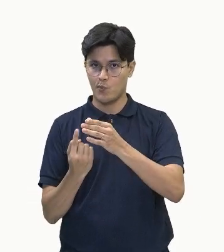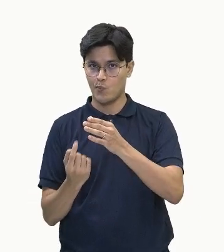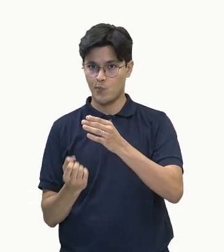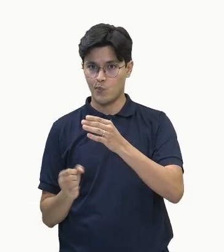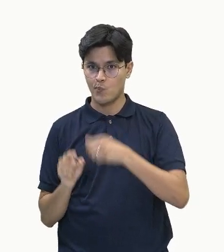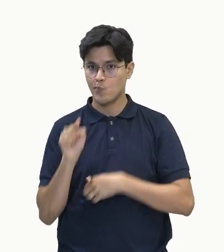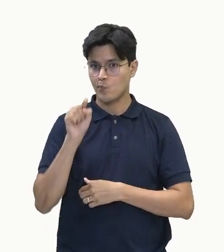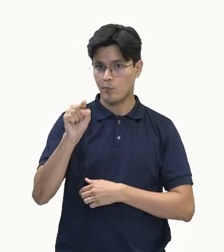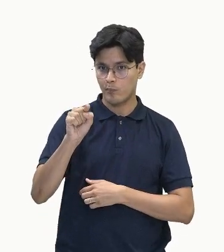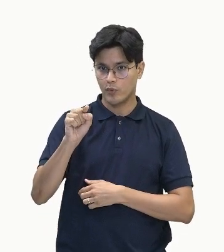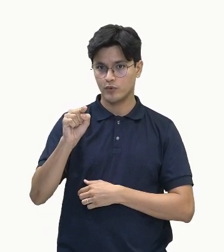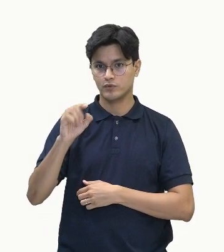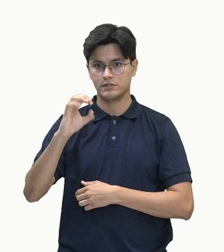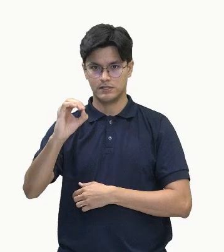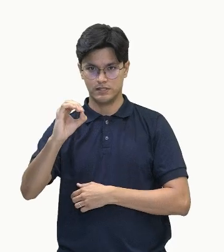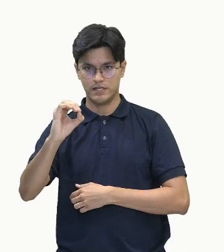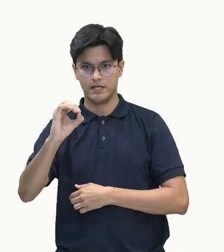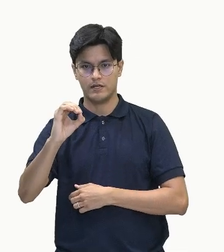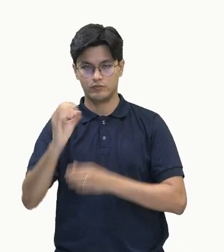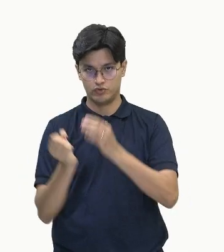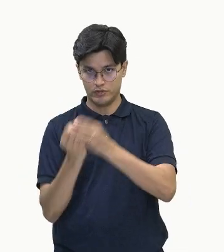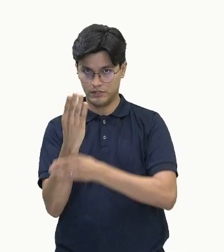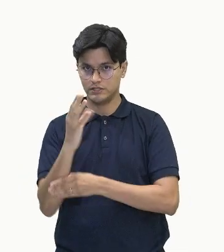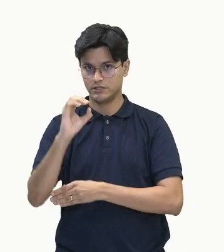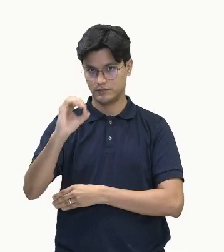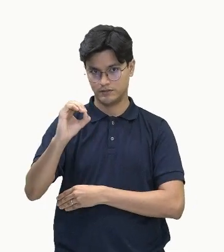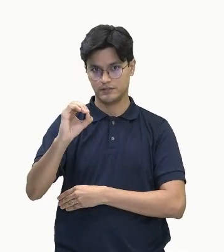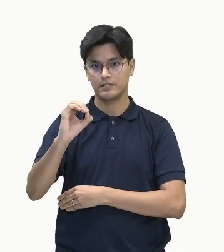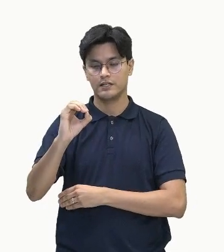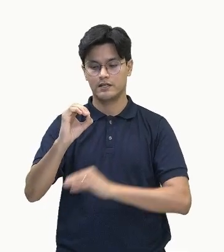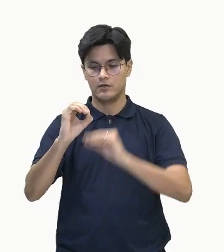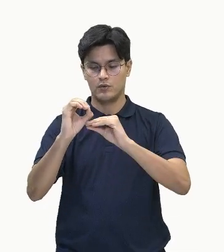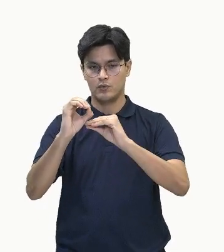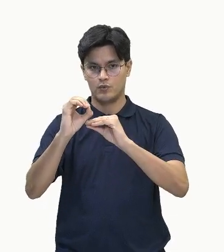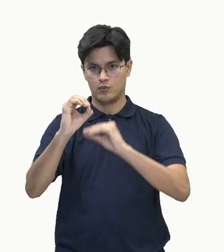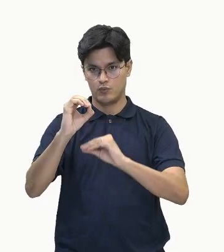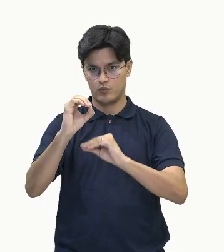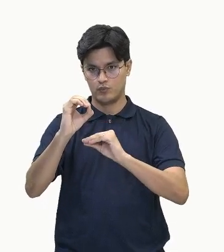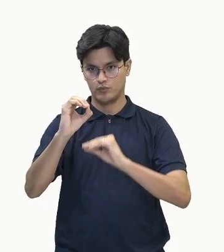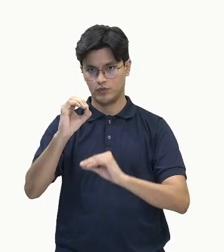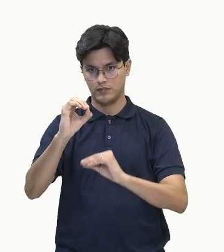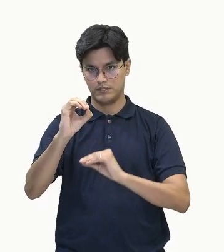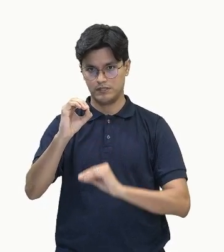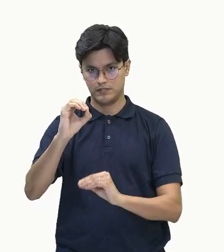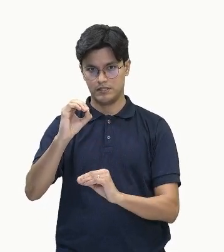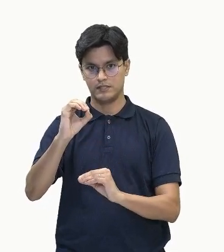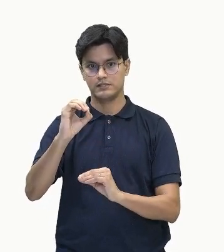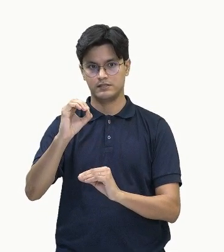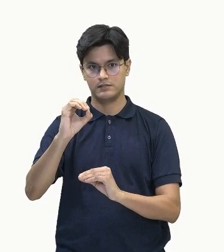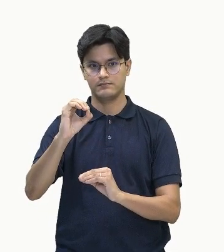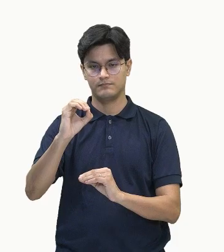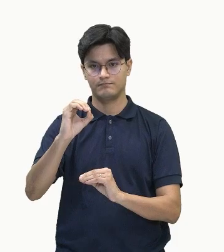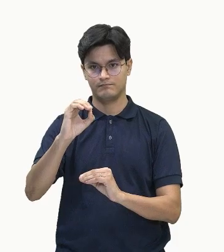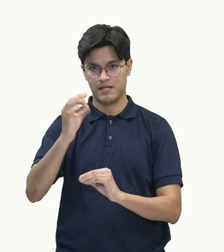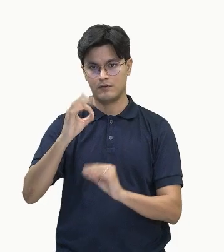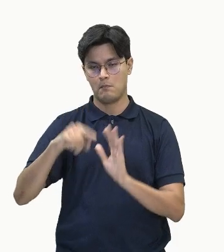o y é negativo. E aí nós vamos parar justamente nesse ponto D que eu marquei de preto,